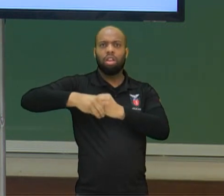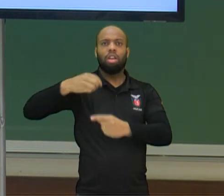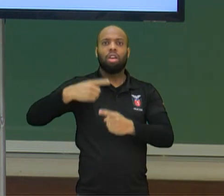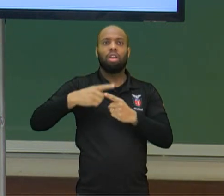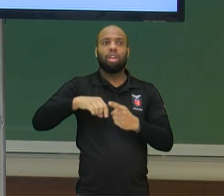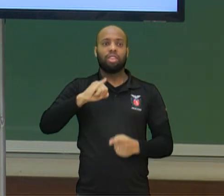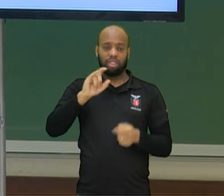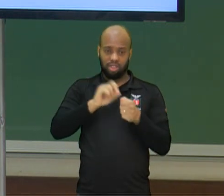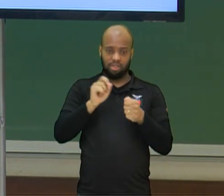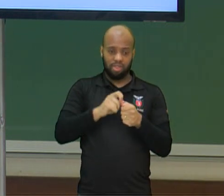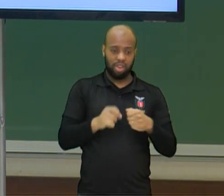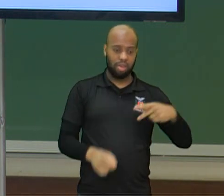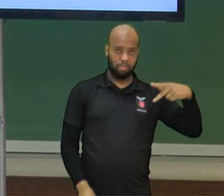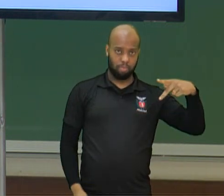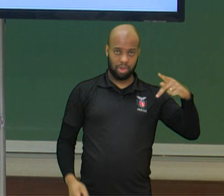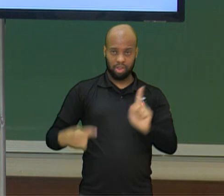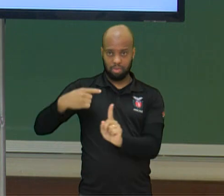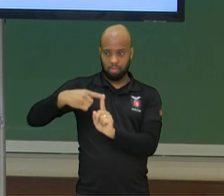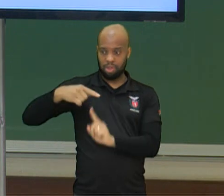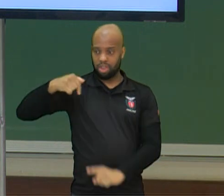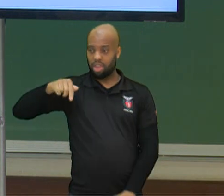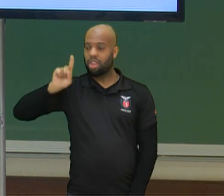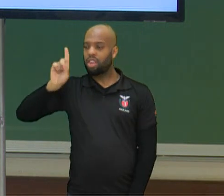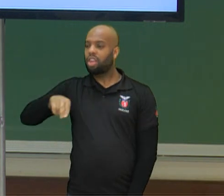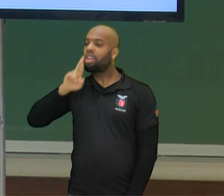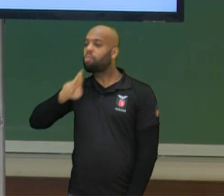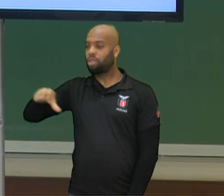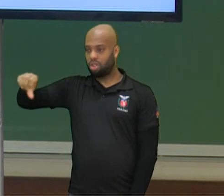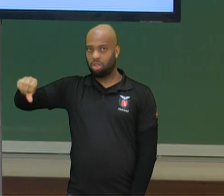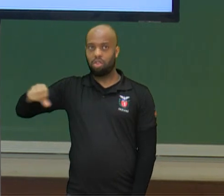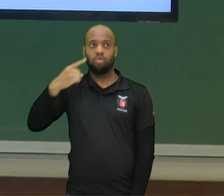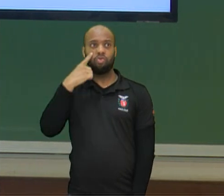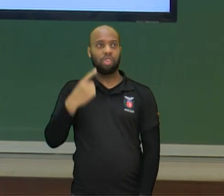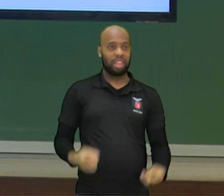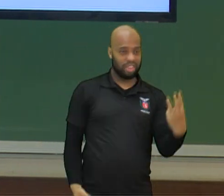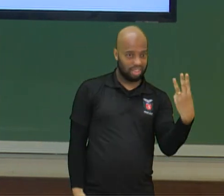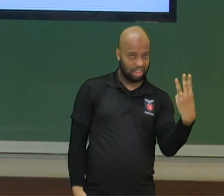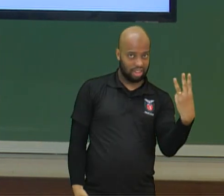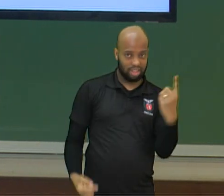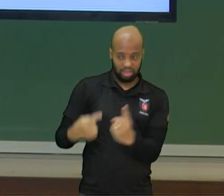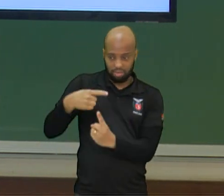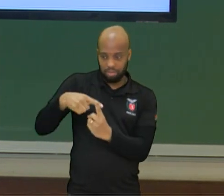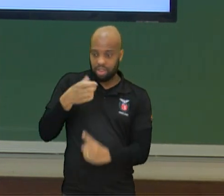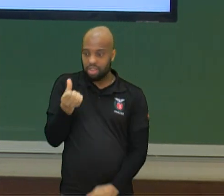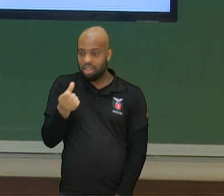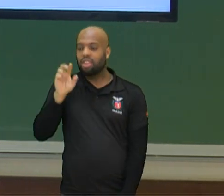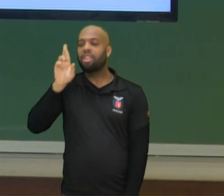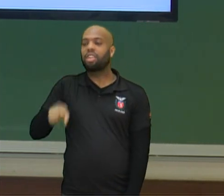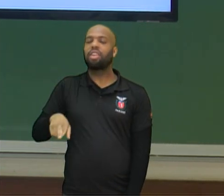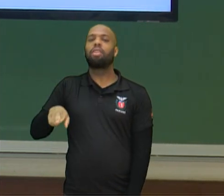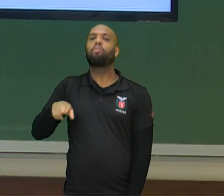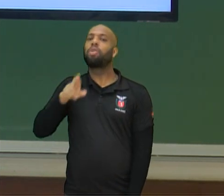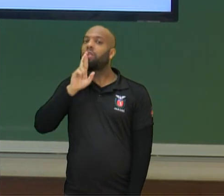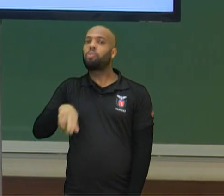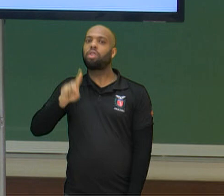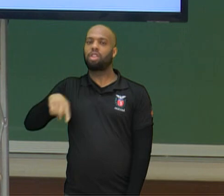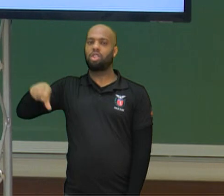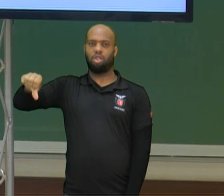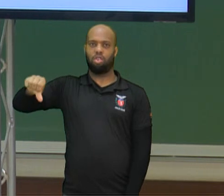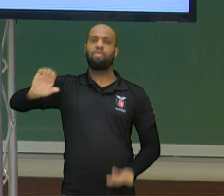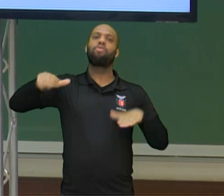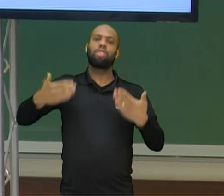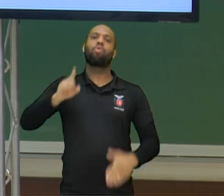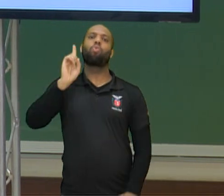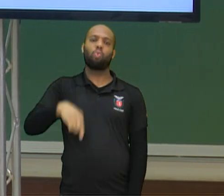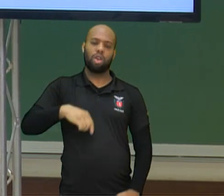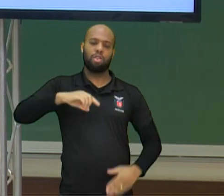P mais o Q, vai resultar em 9? 3 mais 6 resultou em 9. Então, eles são